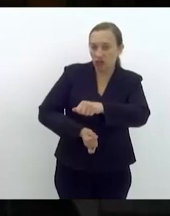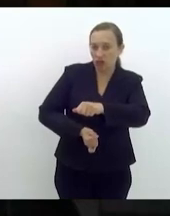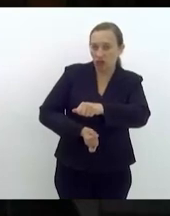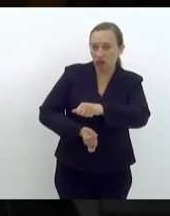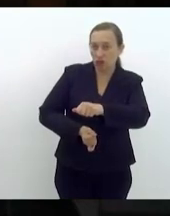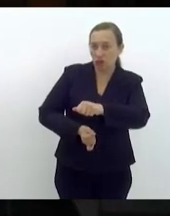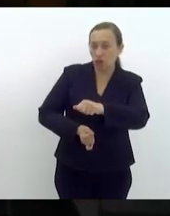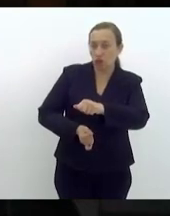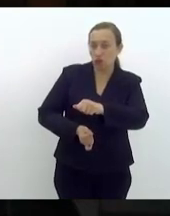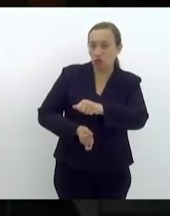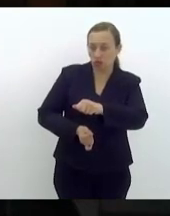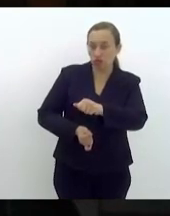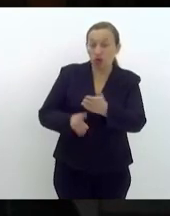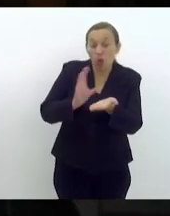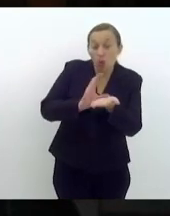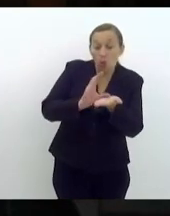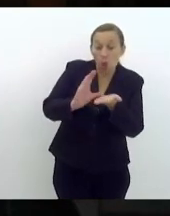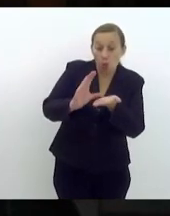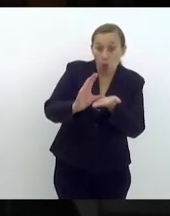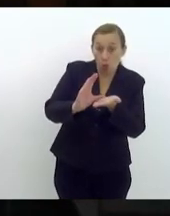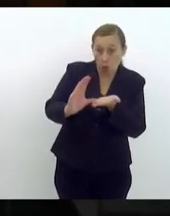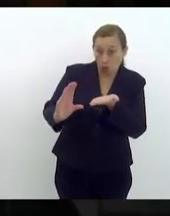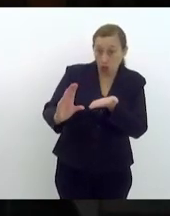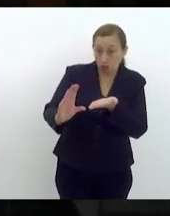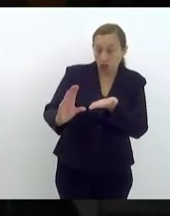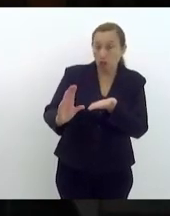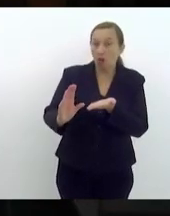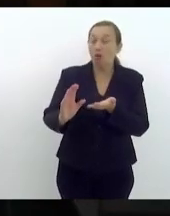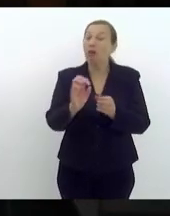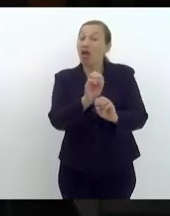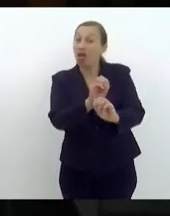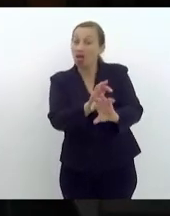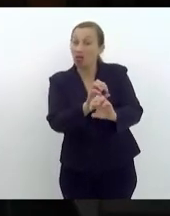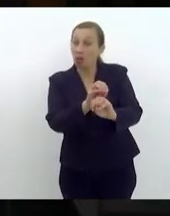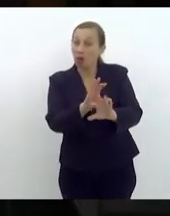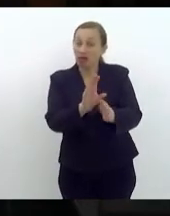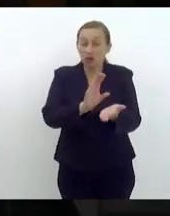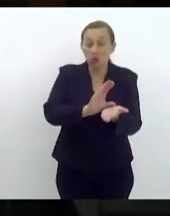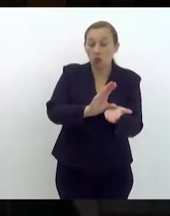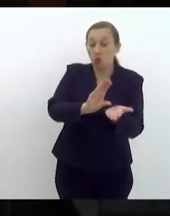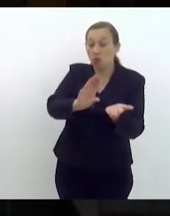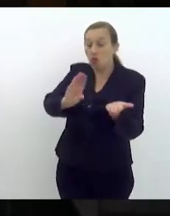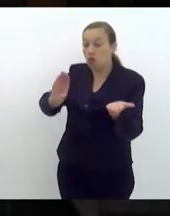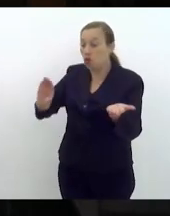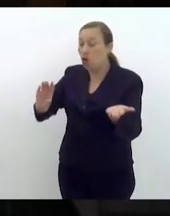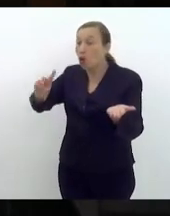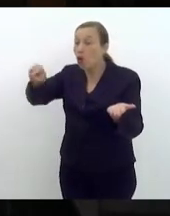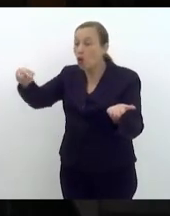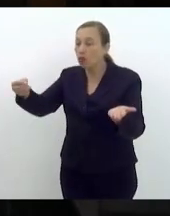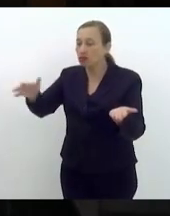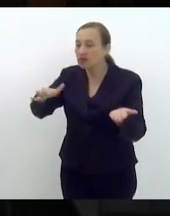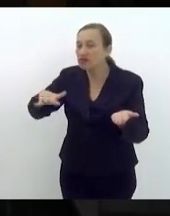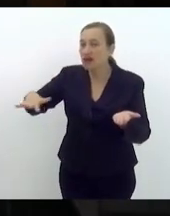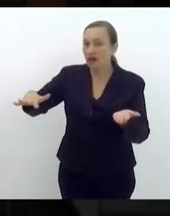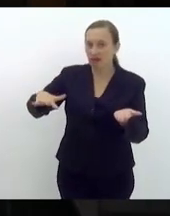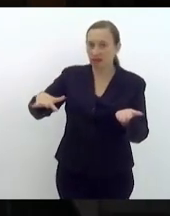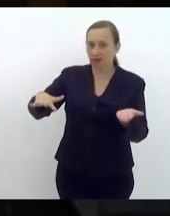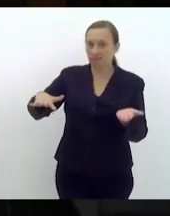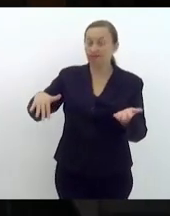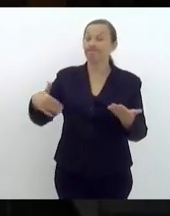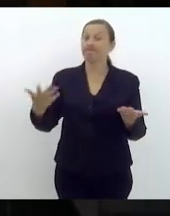recursos que deveriam ser da educação e que estão sendo desviados para outras áreas